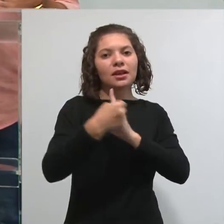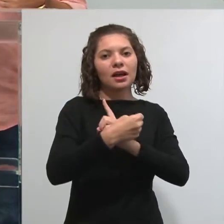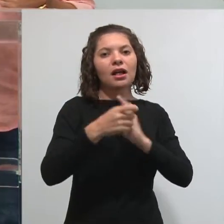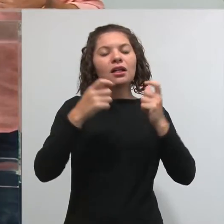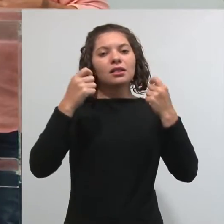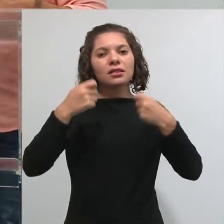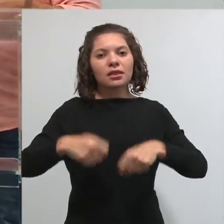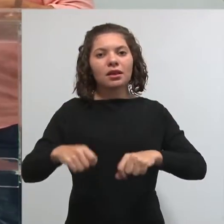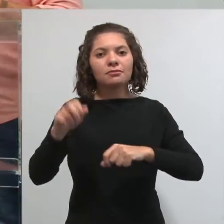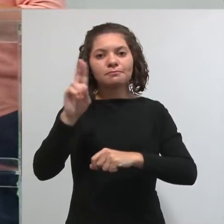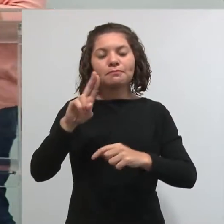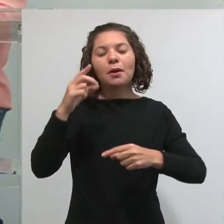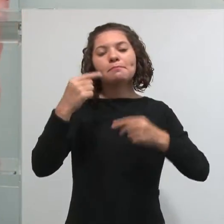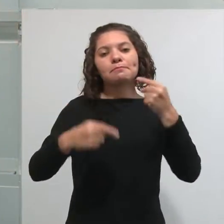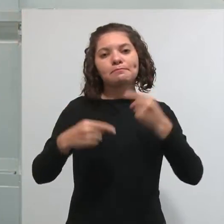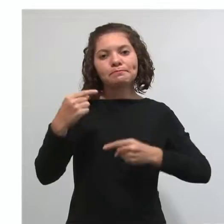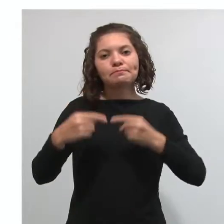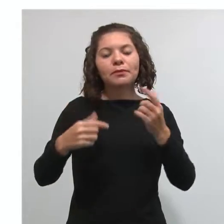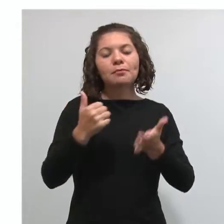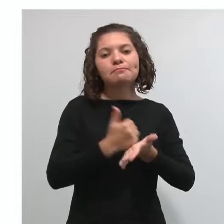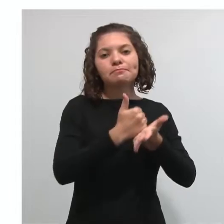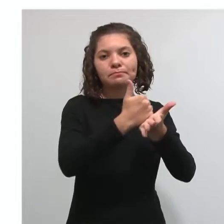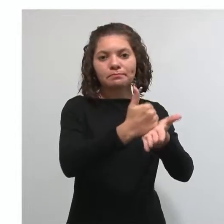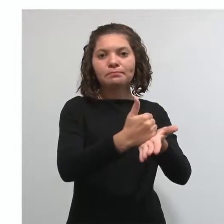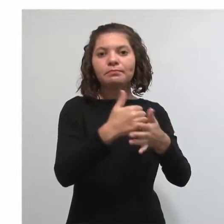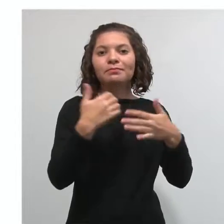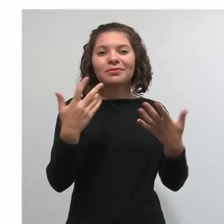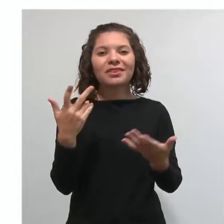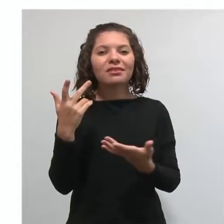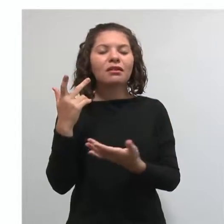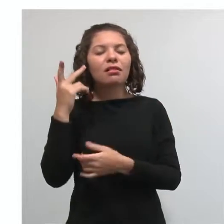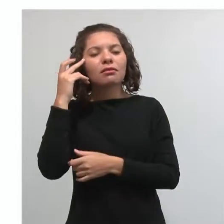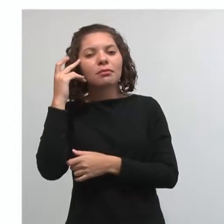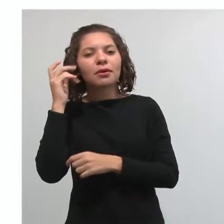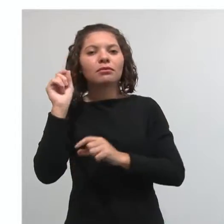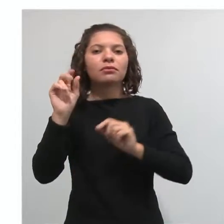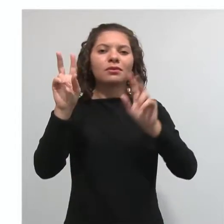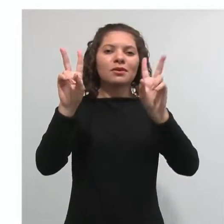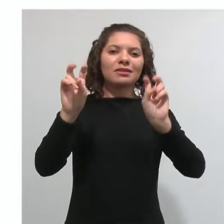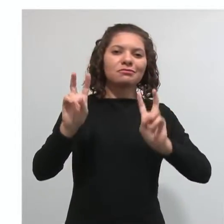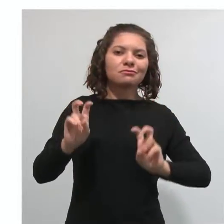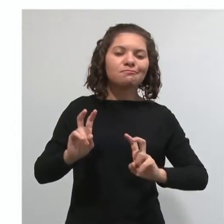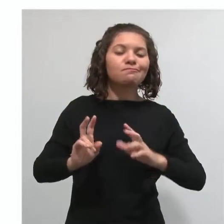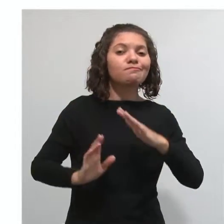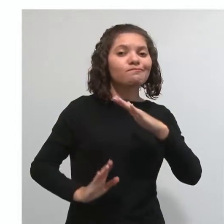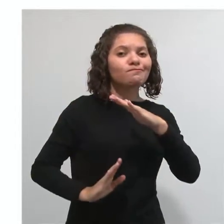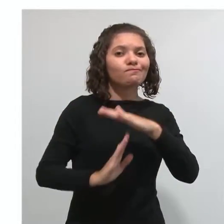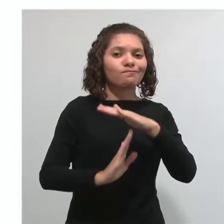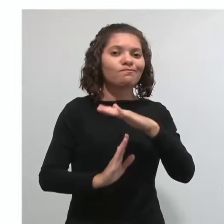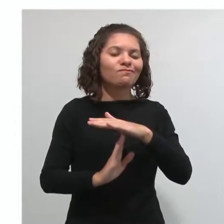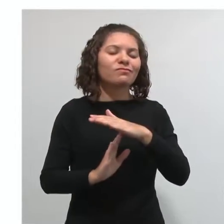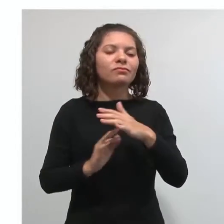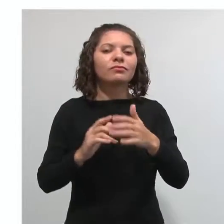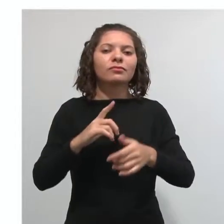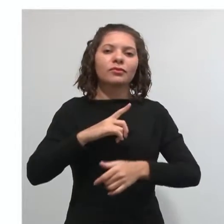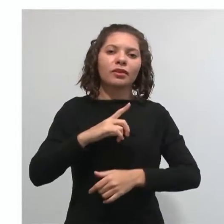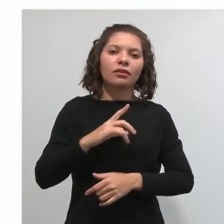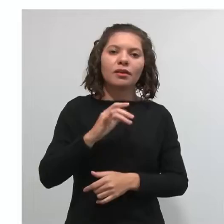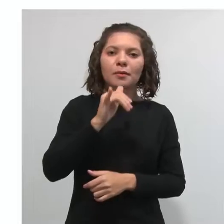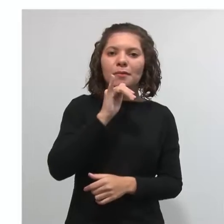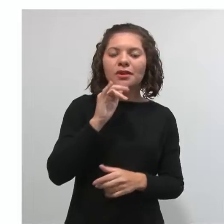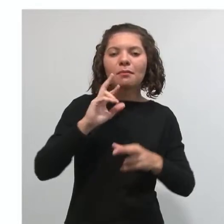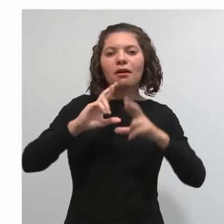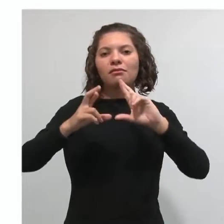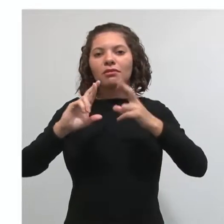também a política nesse sentido. Então, normalmente, ela trata de assuntos bem delimitados, bem específicos, né? Exemplo, reciclagem